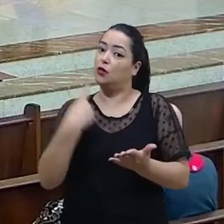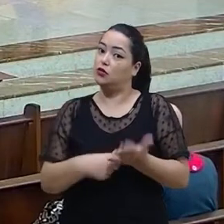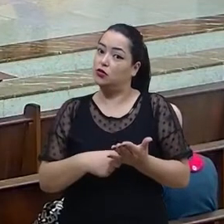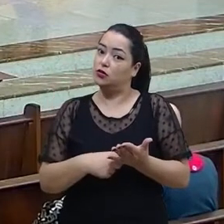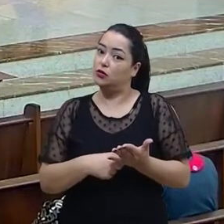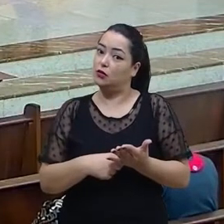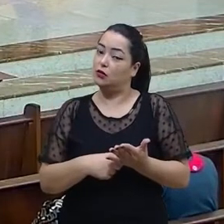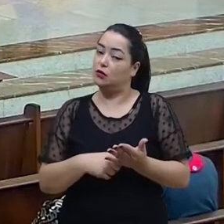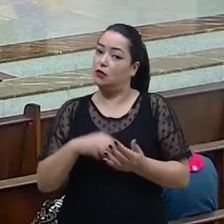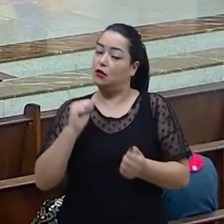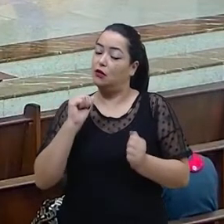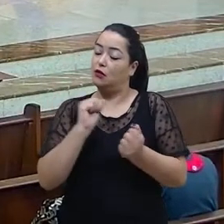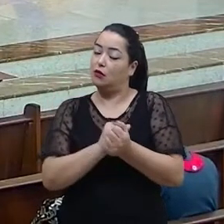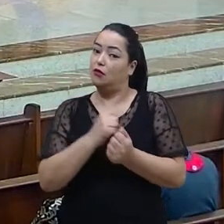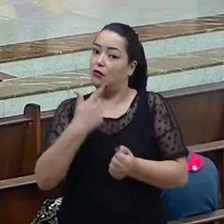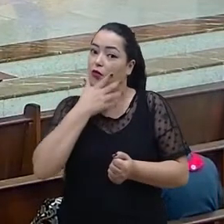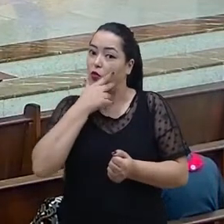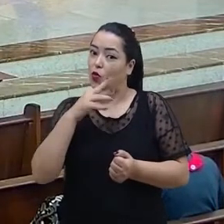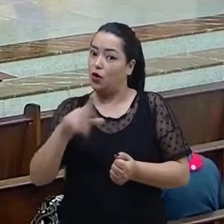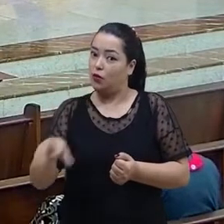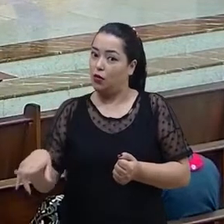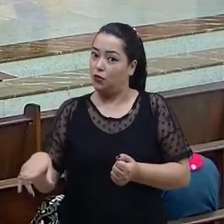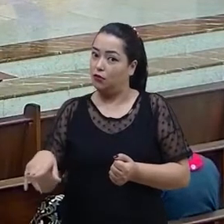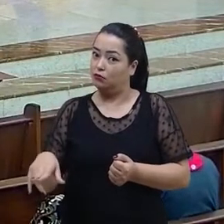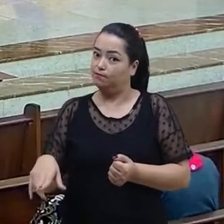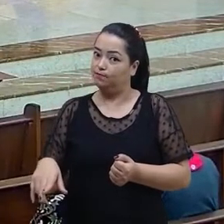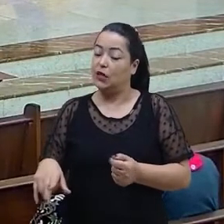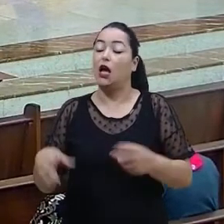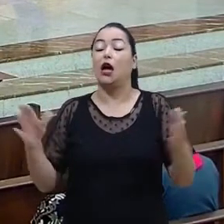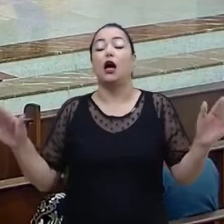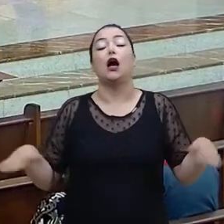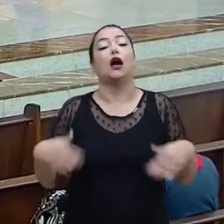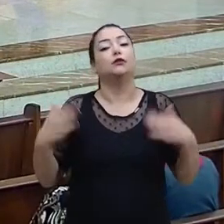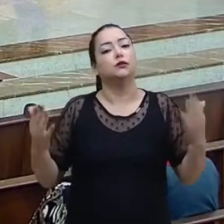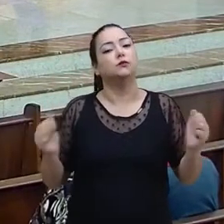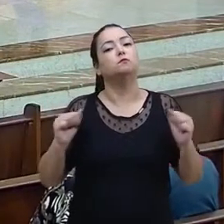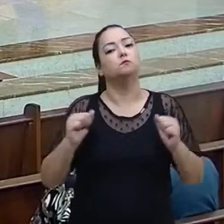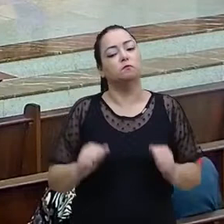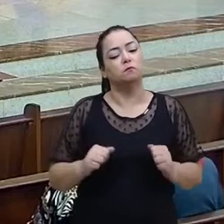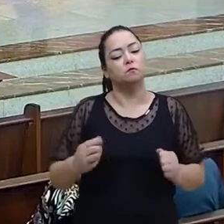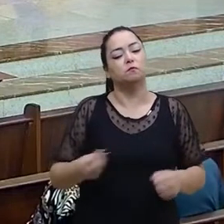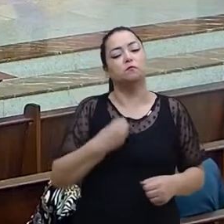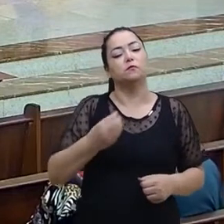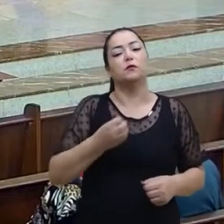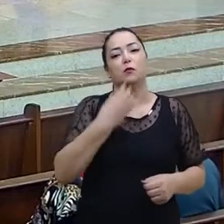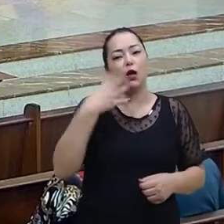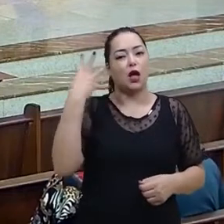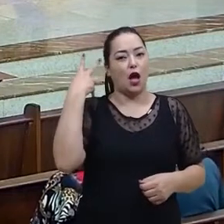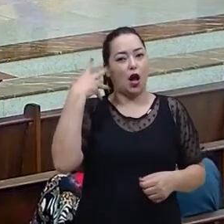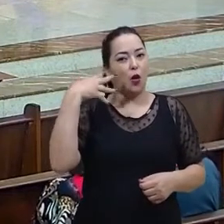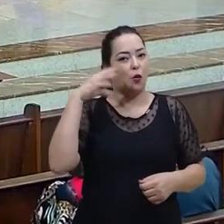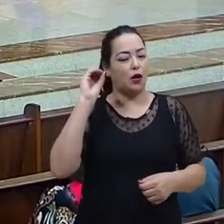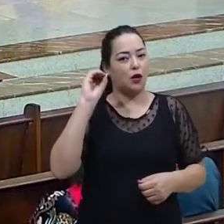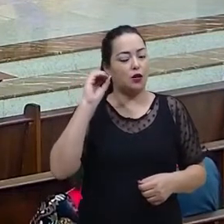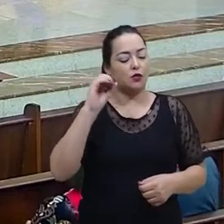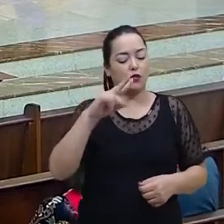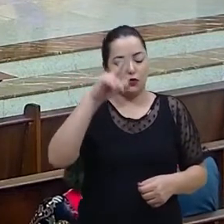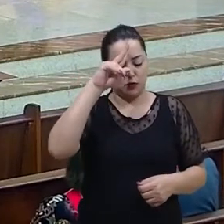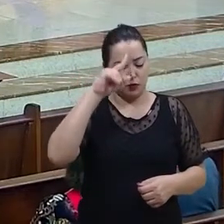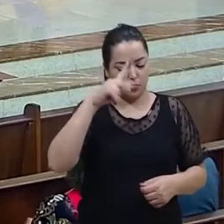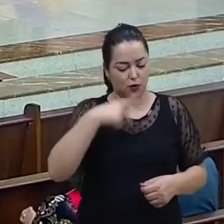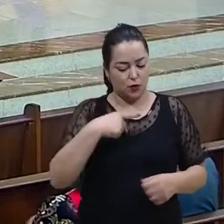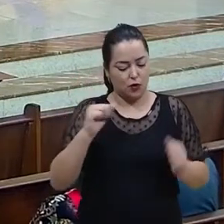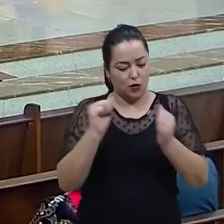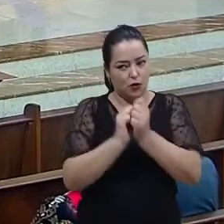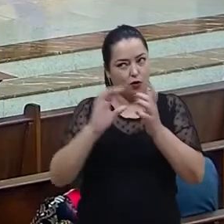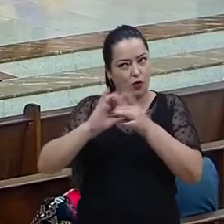próximo isso a qualidade dessa maneira nós vamos viver bem a nossa Quaresma nos autoconhecer